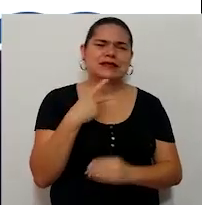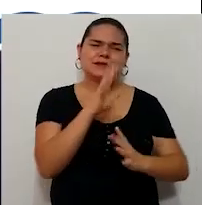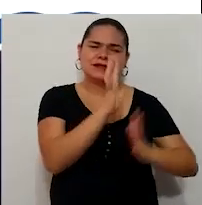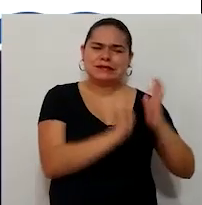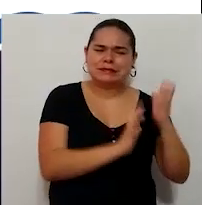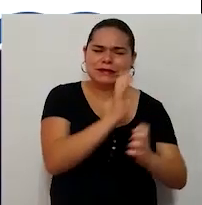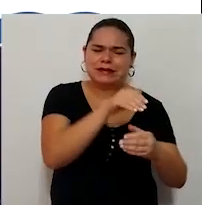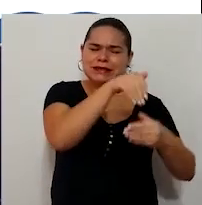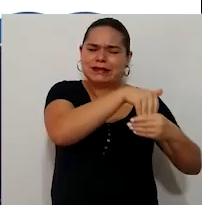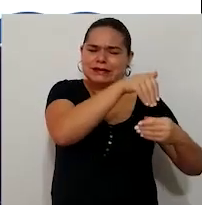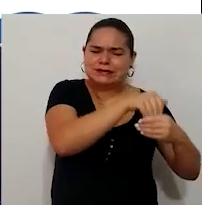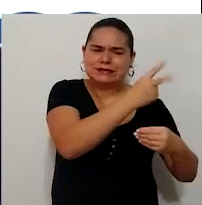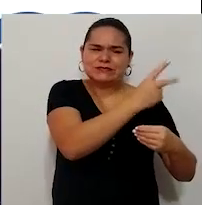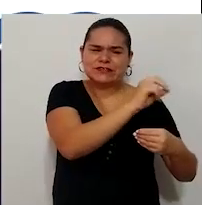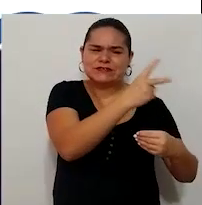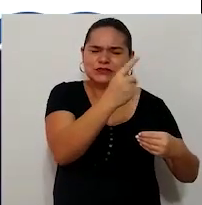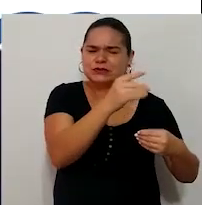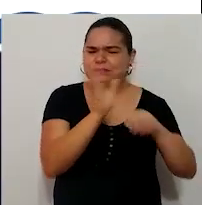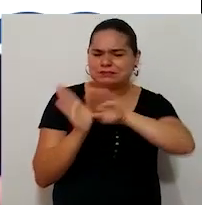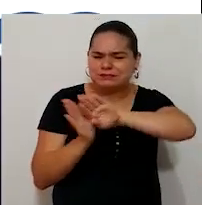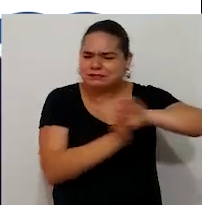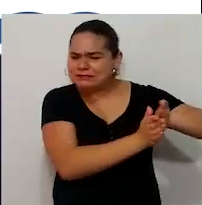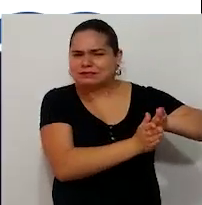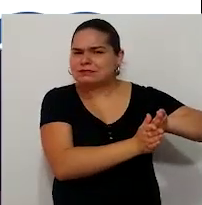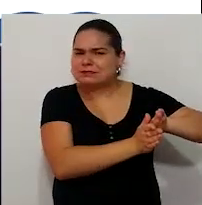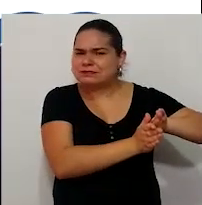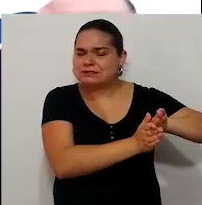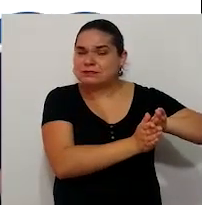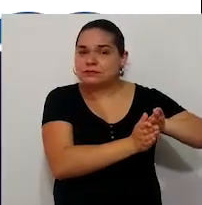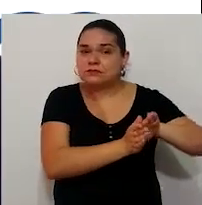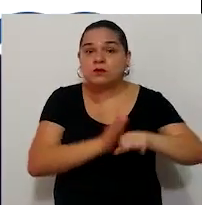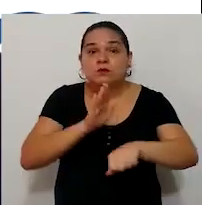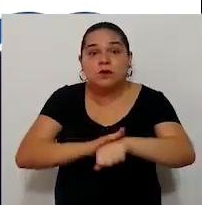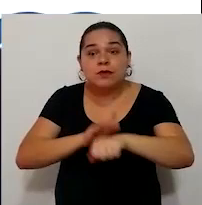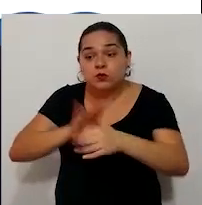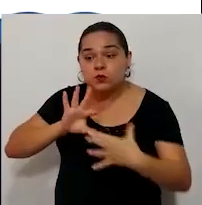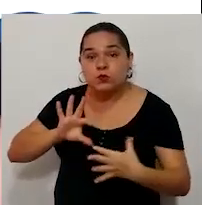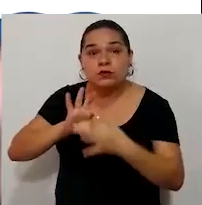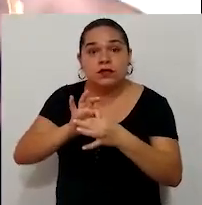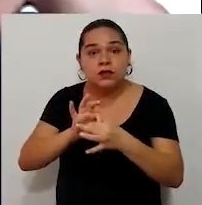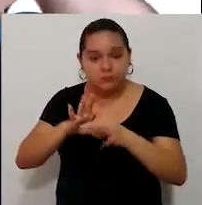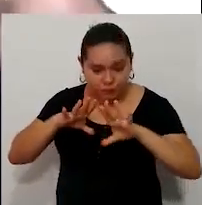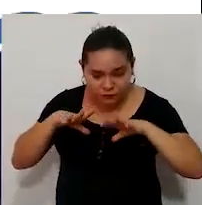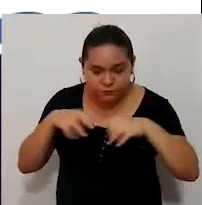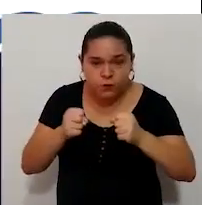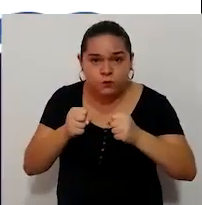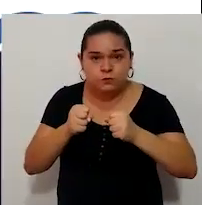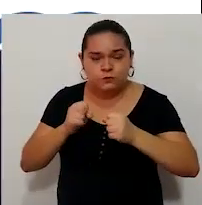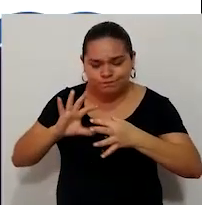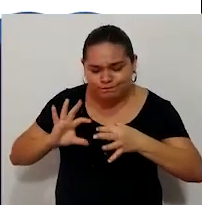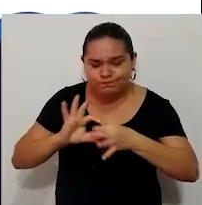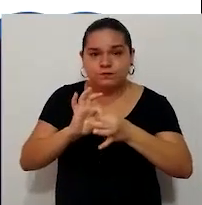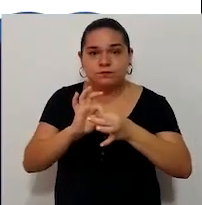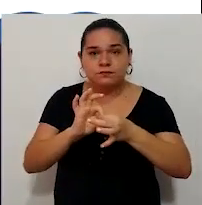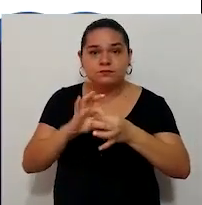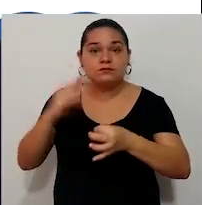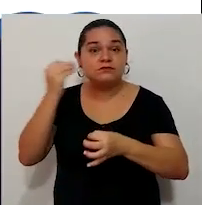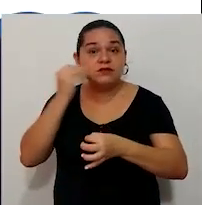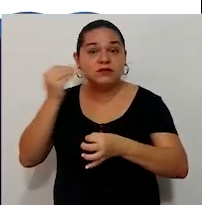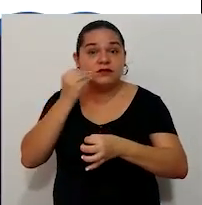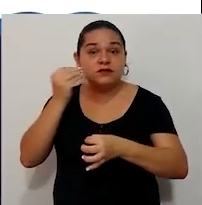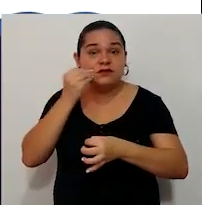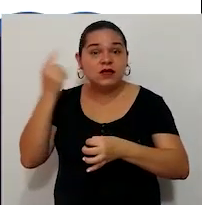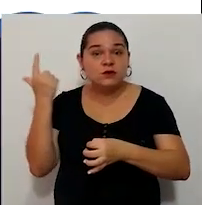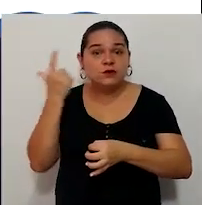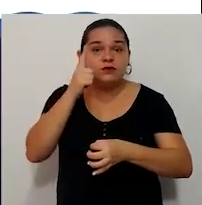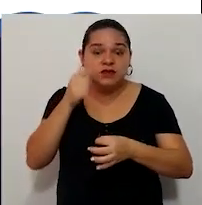e as eleições de 2022. O momento é de união, de reforço de linha para buscarmos